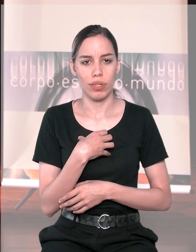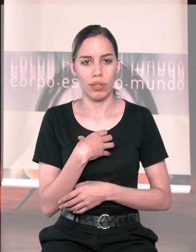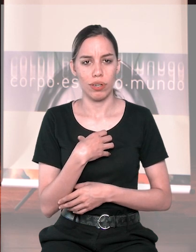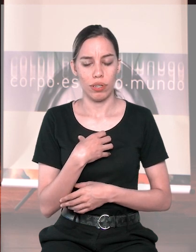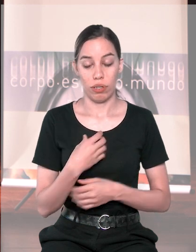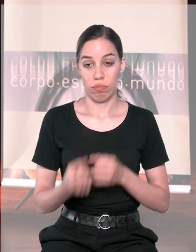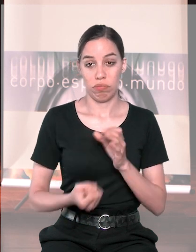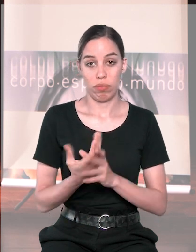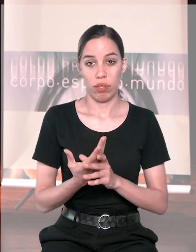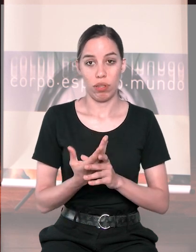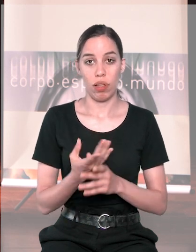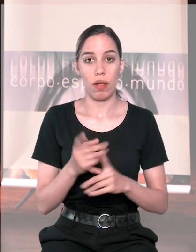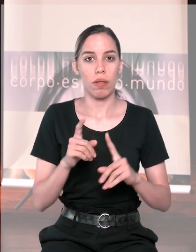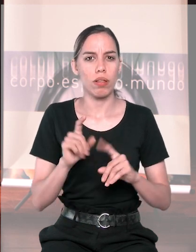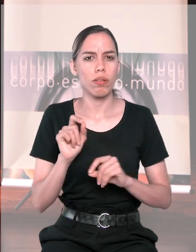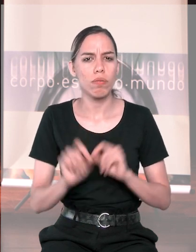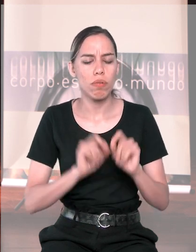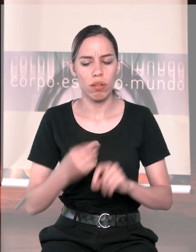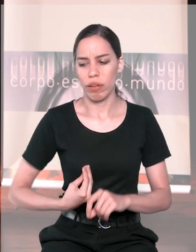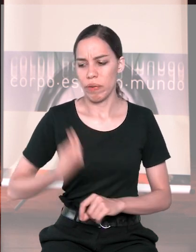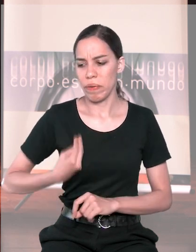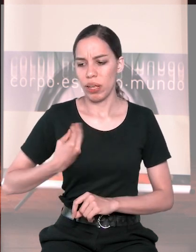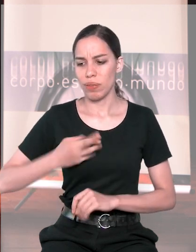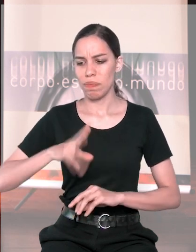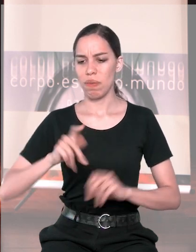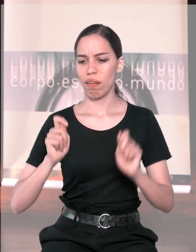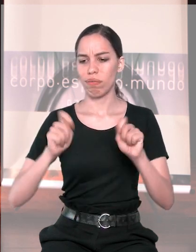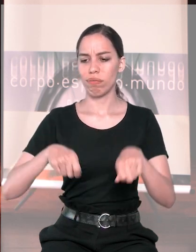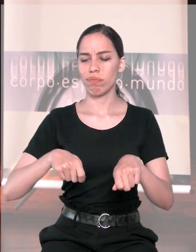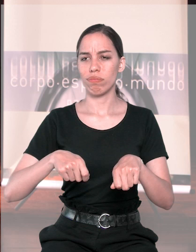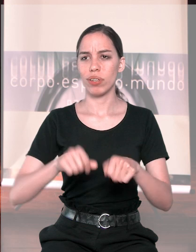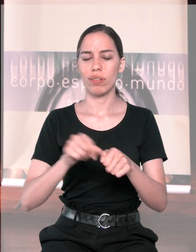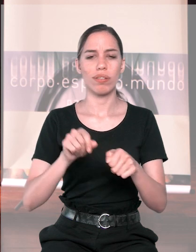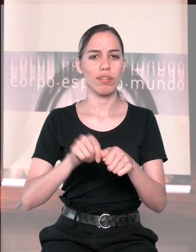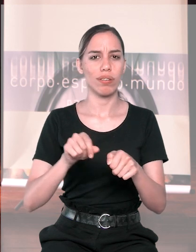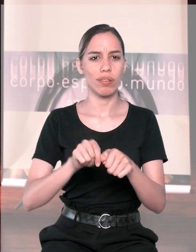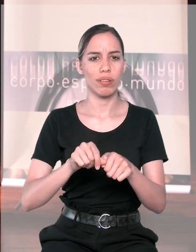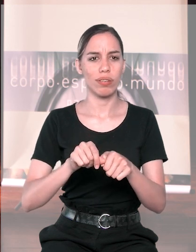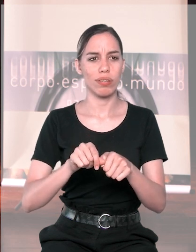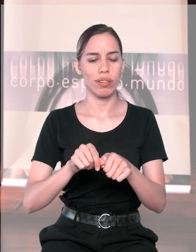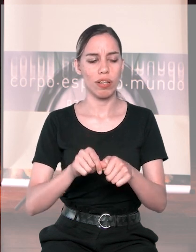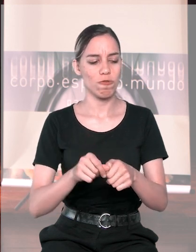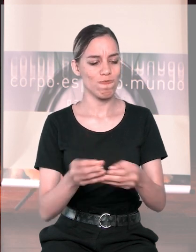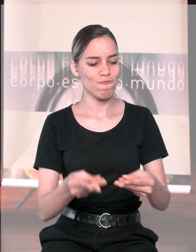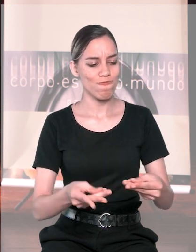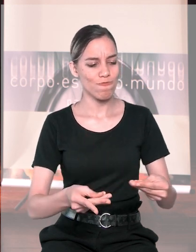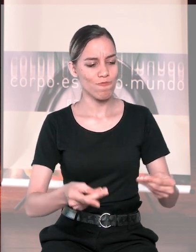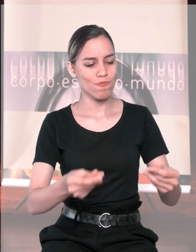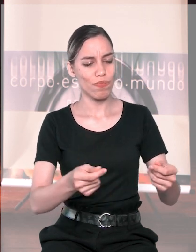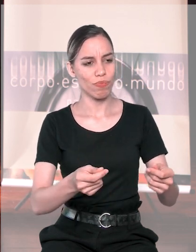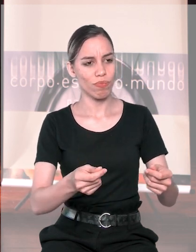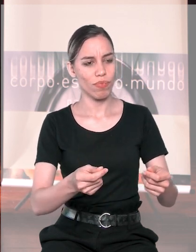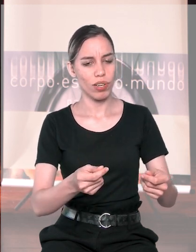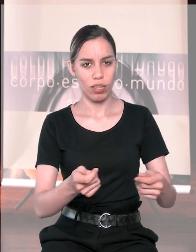existência. Nem existir é mais que um exercício de pesquisar da vida um vago indício. A